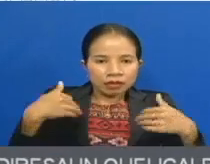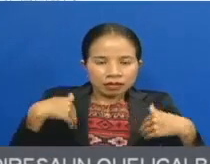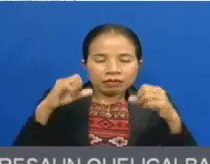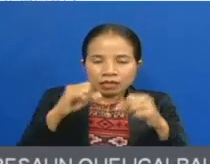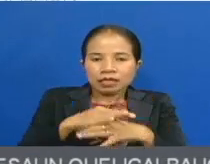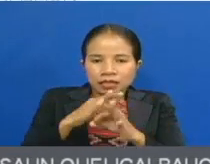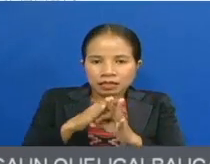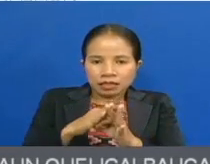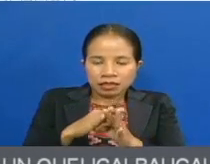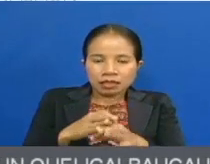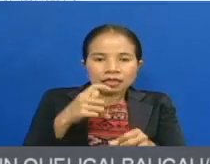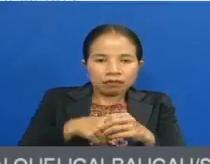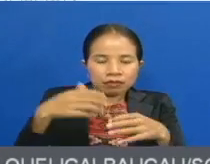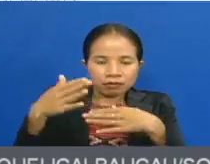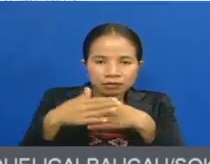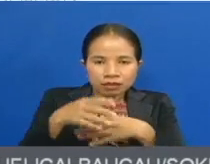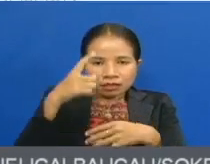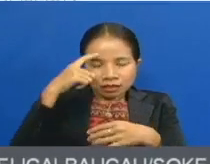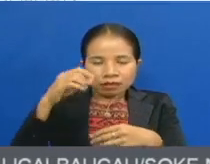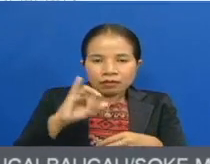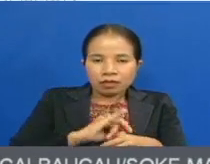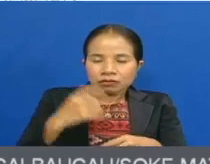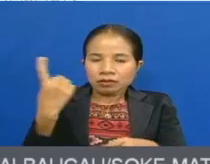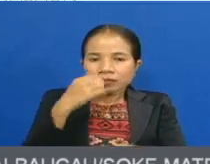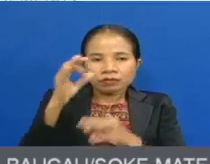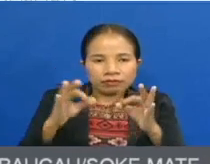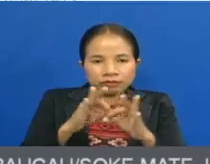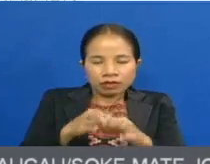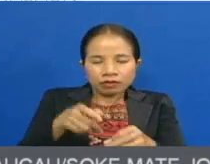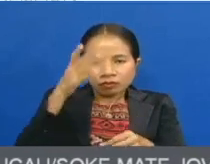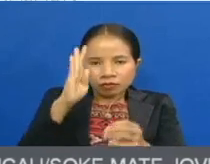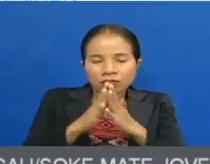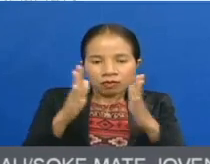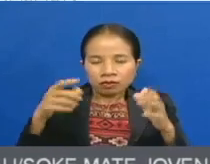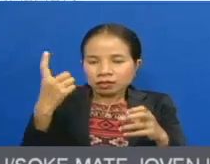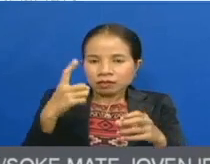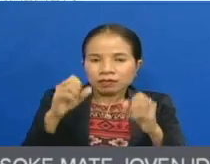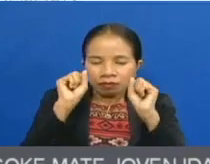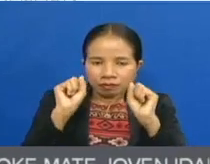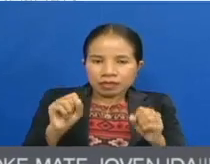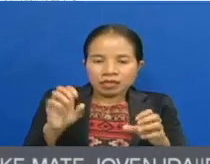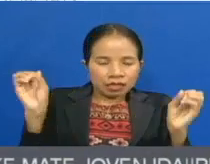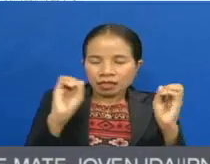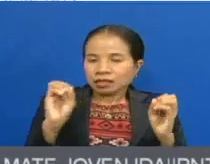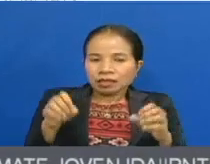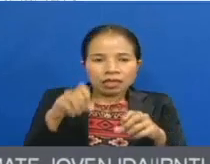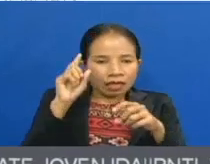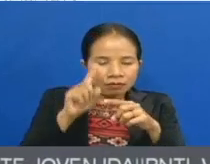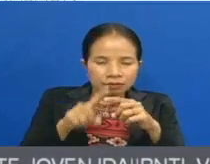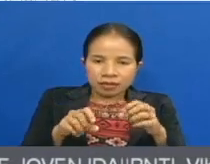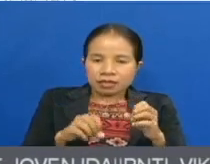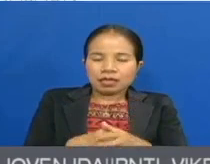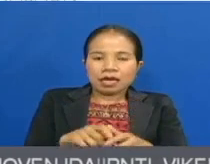resolver. E há tempo para que lá, então sempre fiel, cada maroma que bota tudo sempre possível. Lahida é impossível. E anotaram, né? A